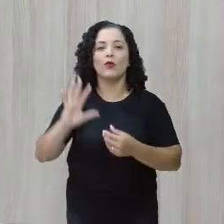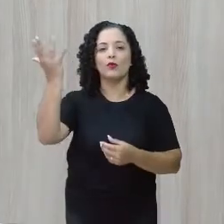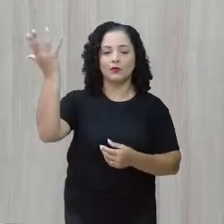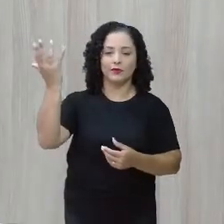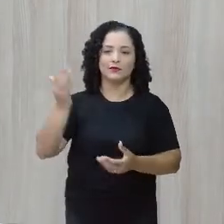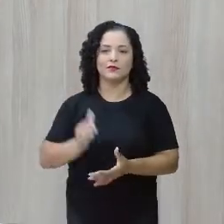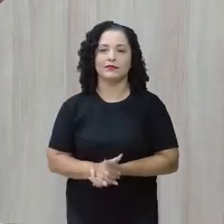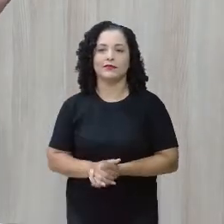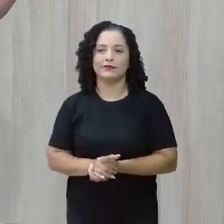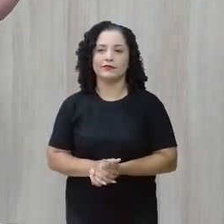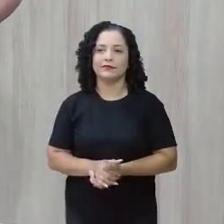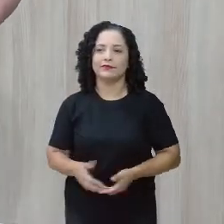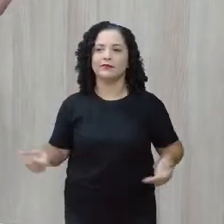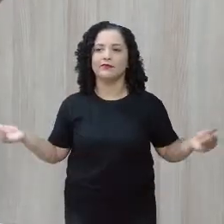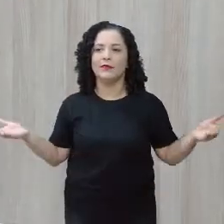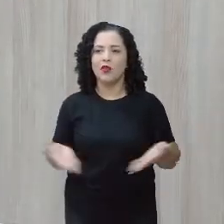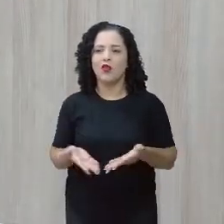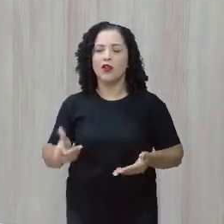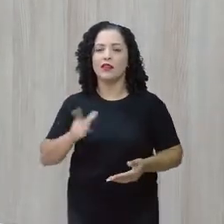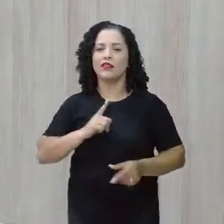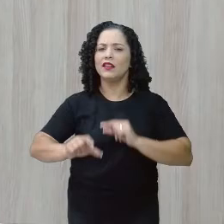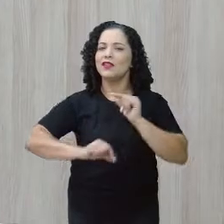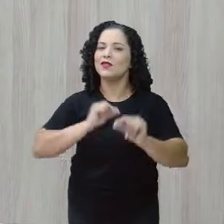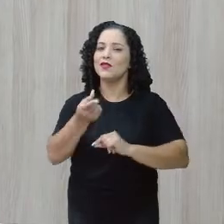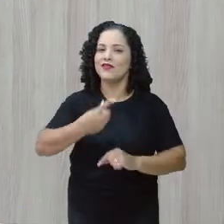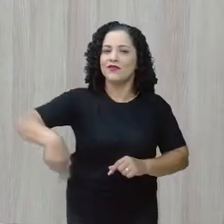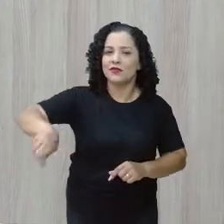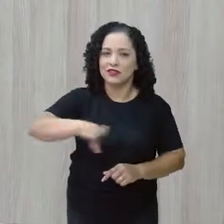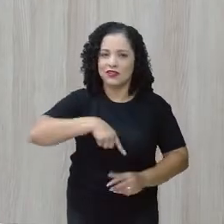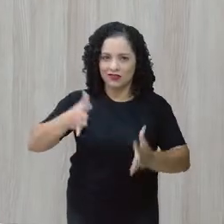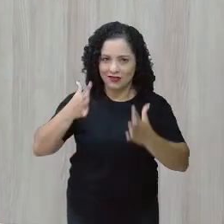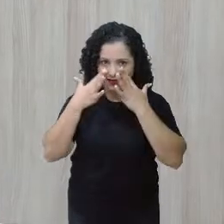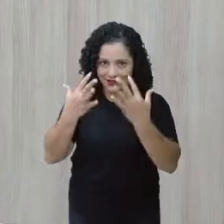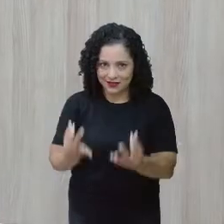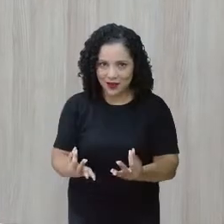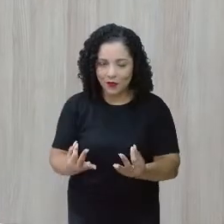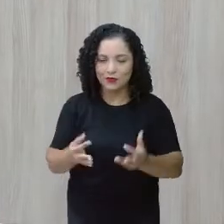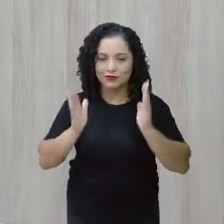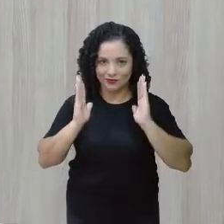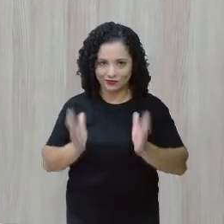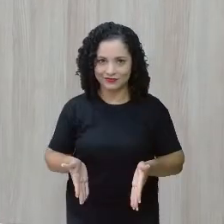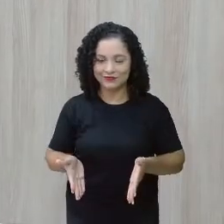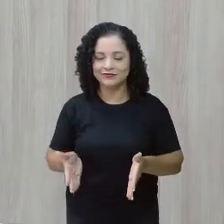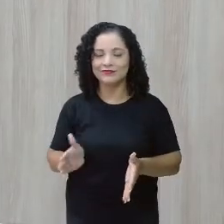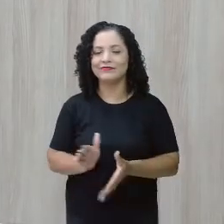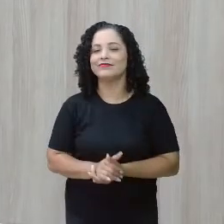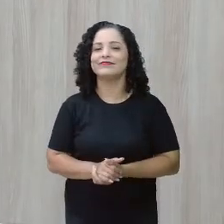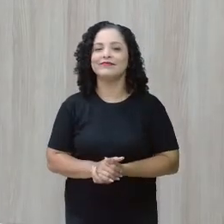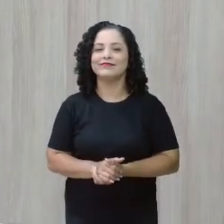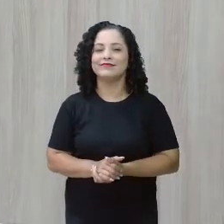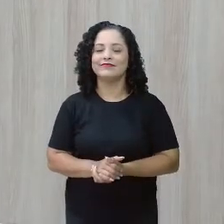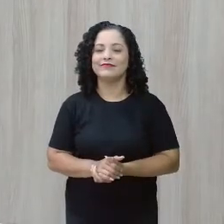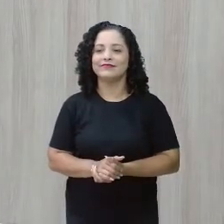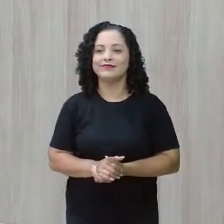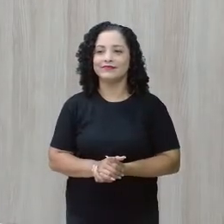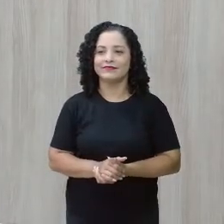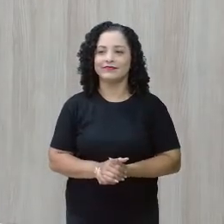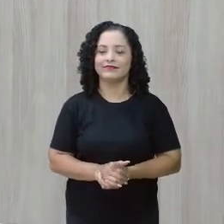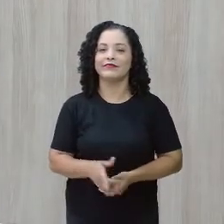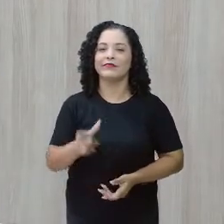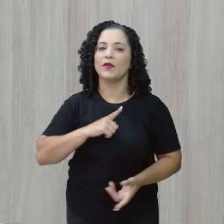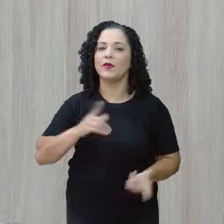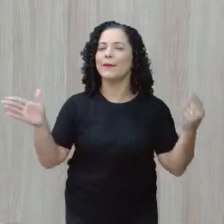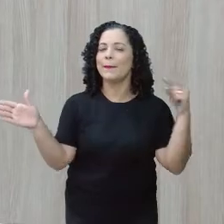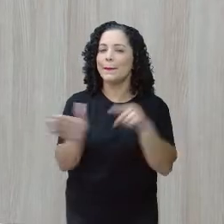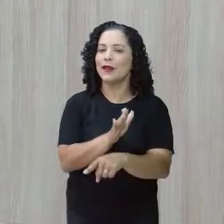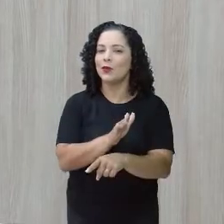sanguíneos. O que é que nós temos agora? Será que vocês prestaram atenção nisso que eu falei bem rapidinho? Então, aí eu tenho uma